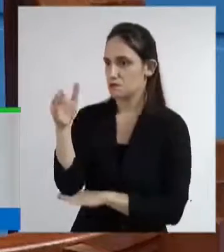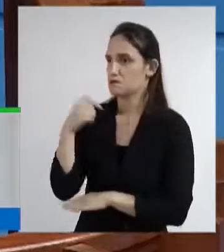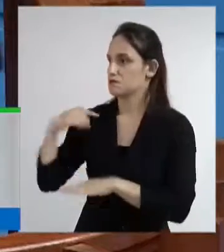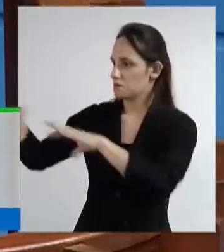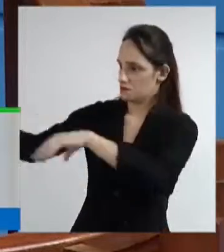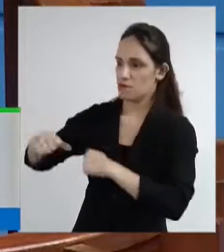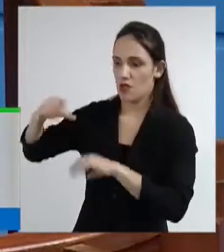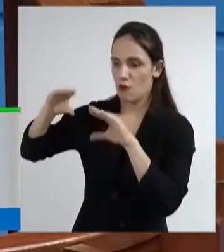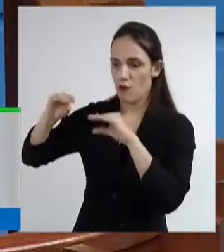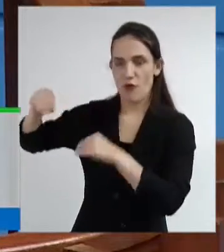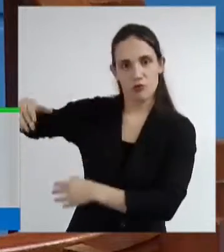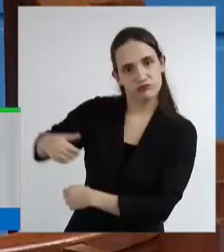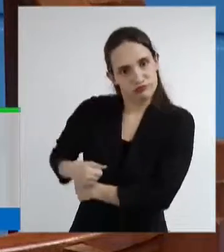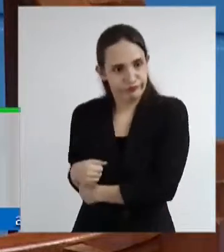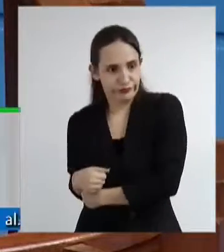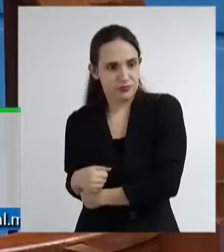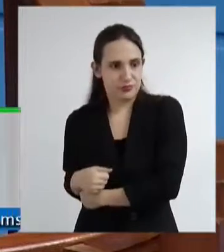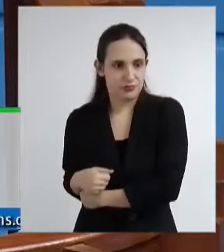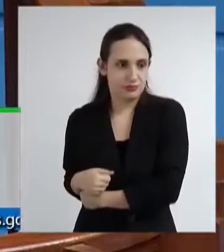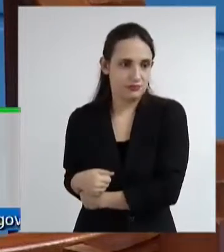o travesseiro do hotel.